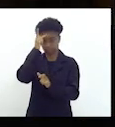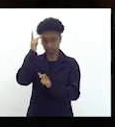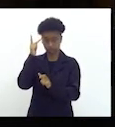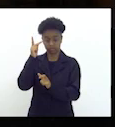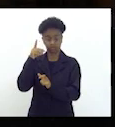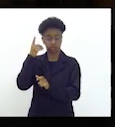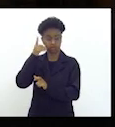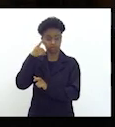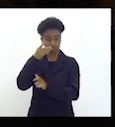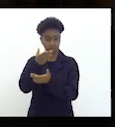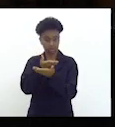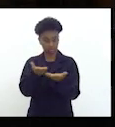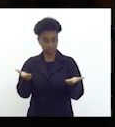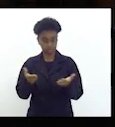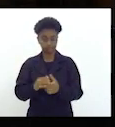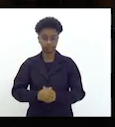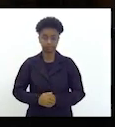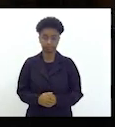Deputados